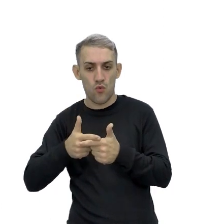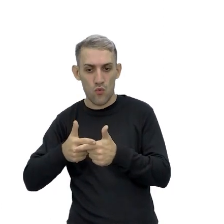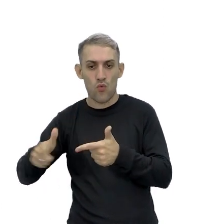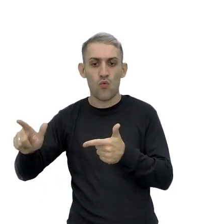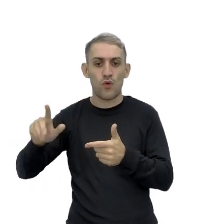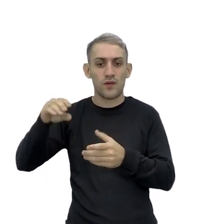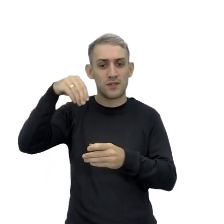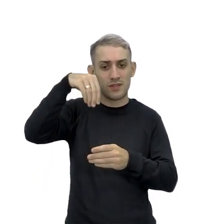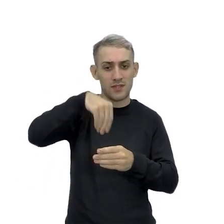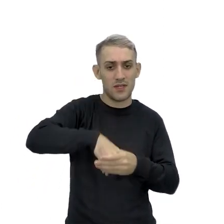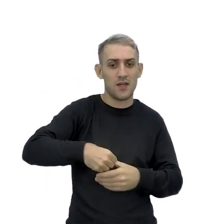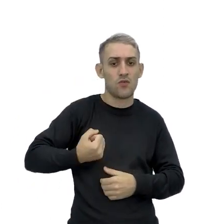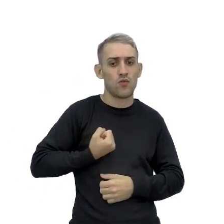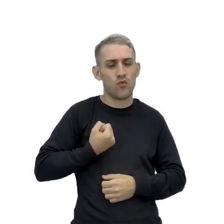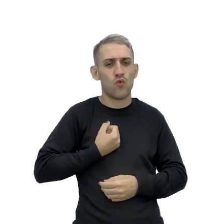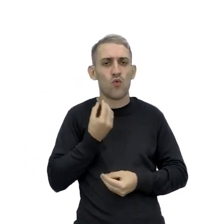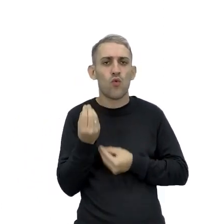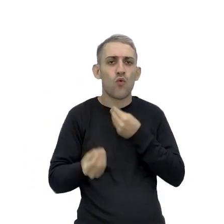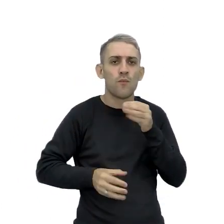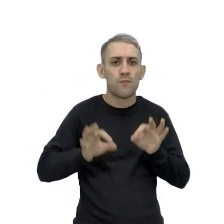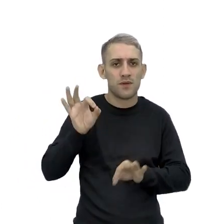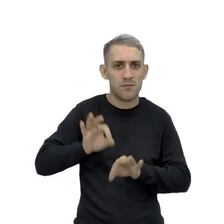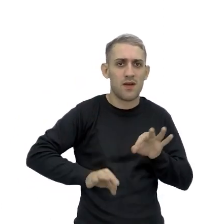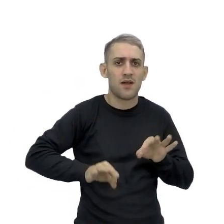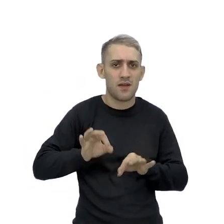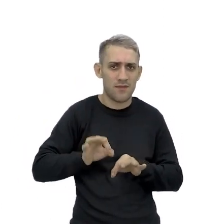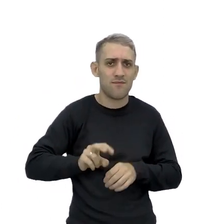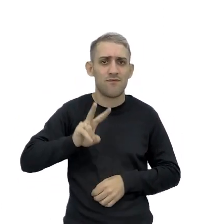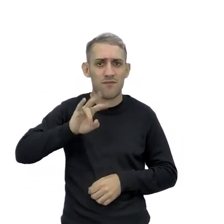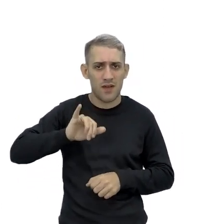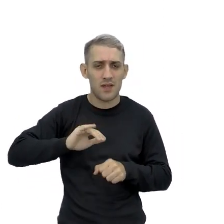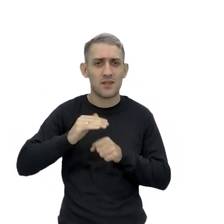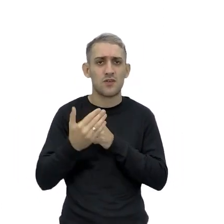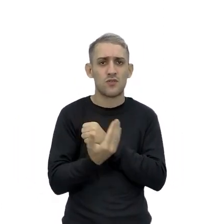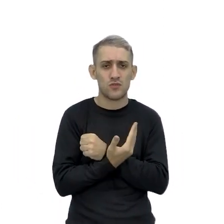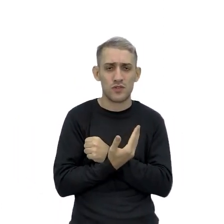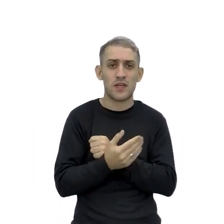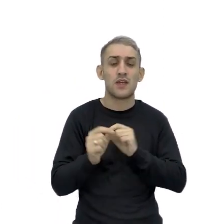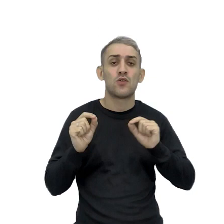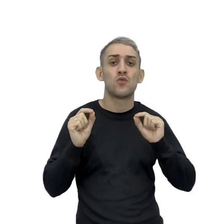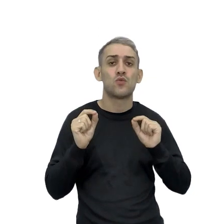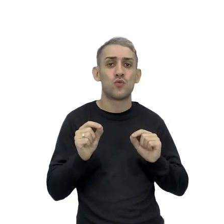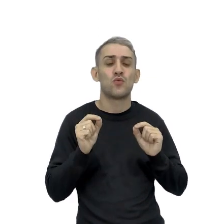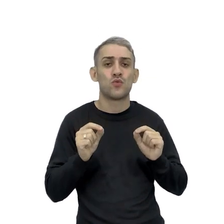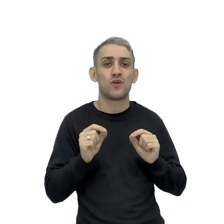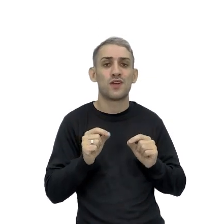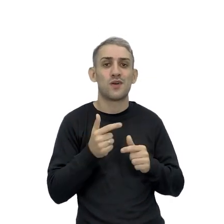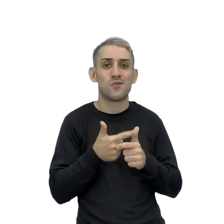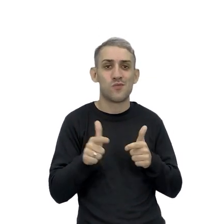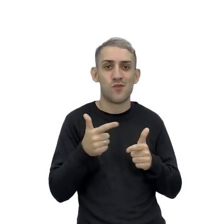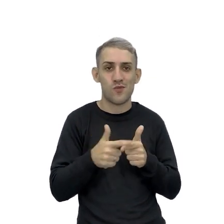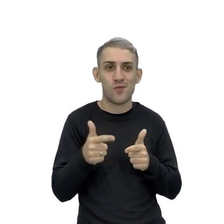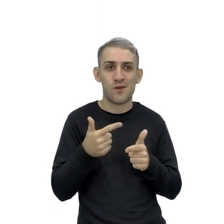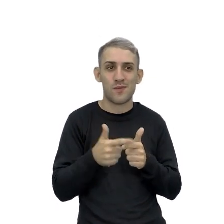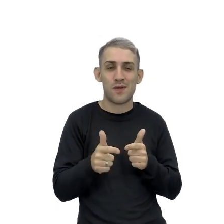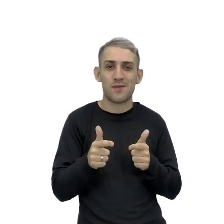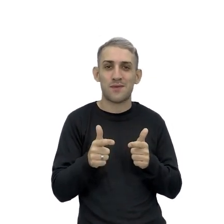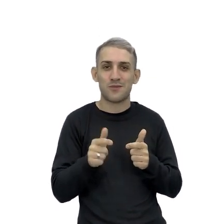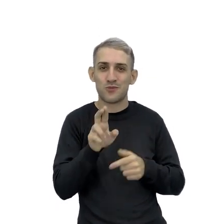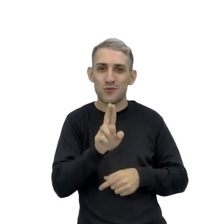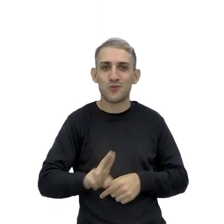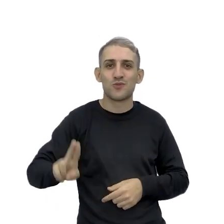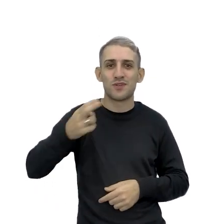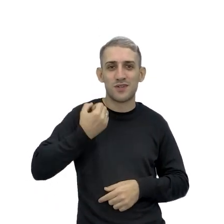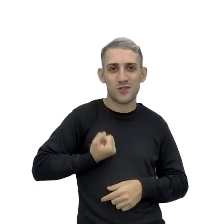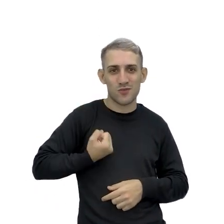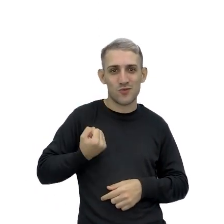forma como o algoritmo é construído, ele vai omitir, ele esconde as situações ali com números, e que